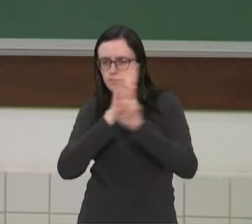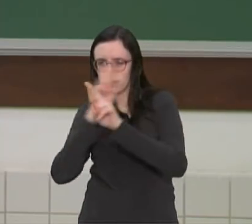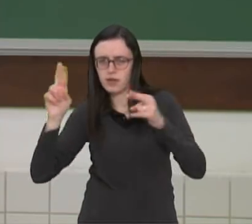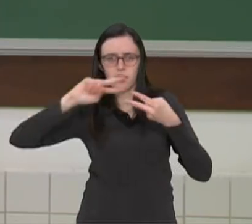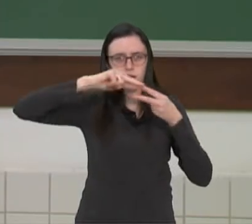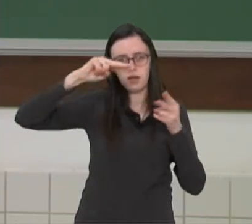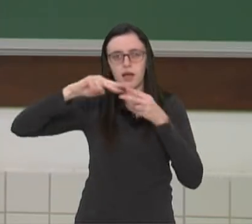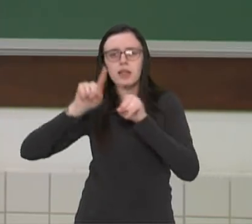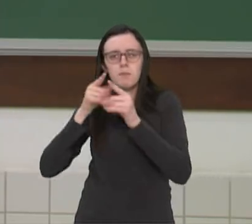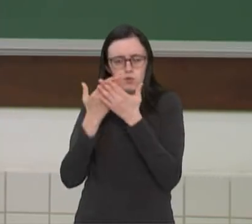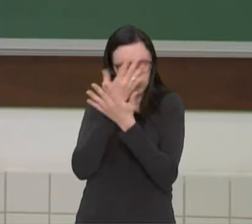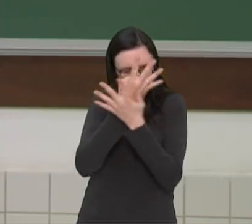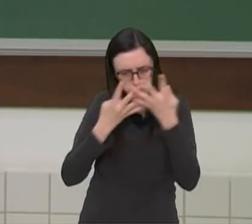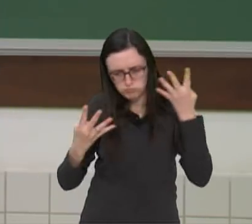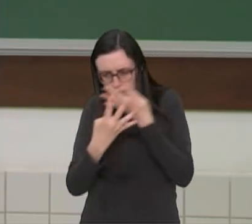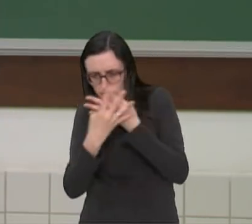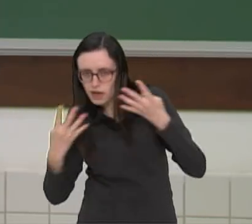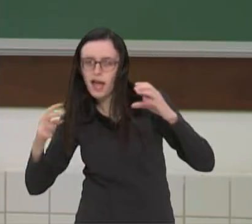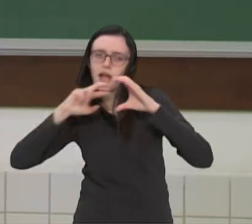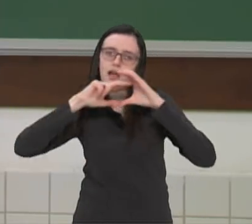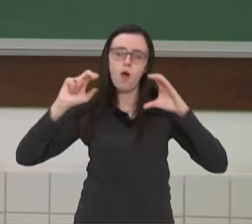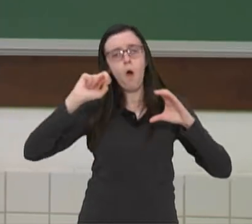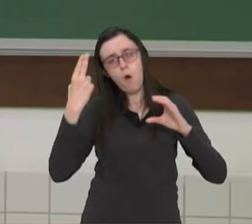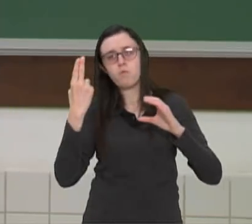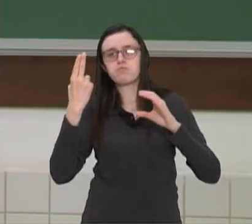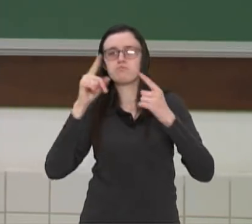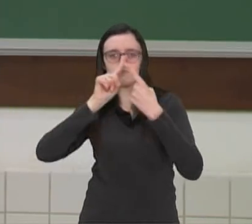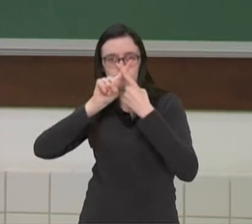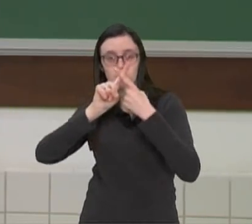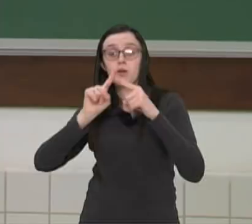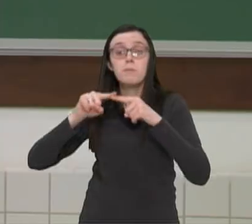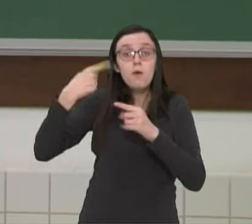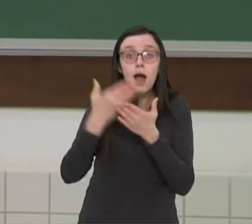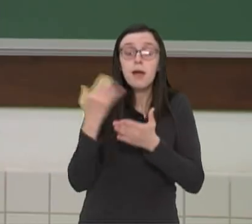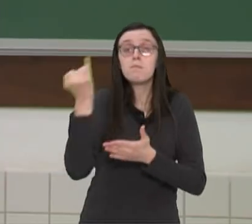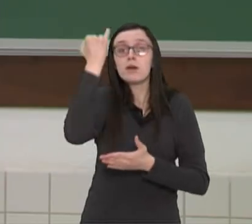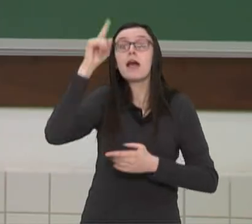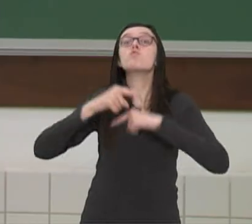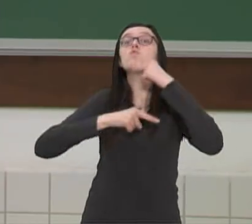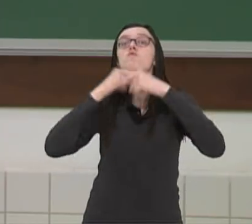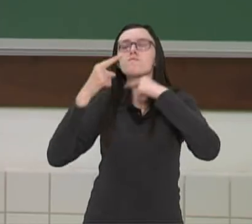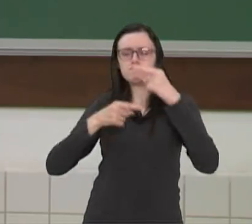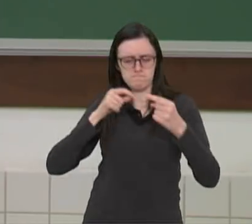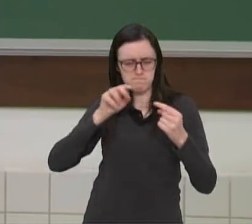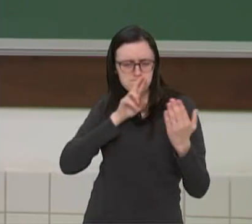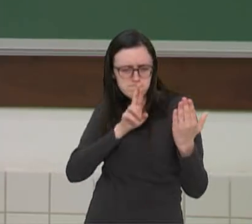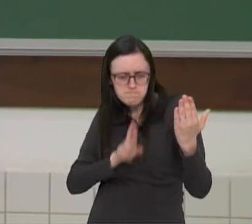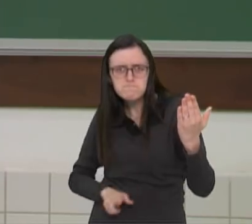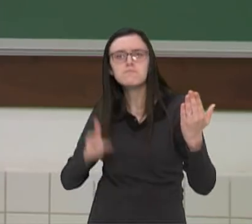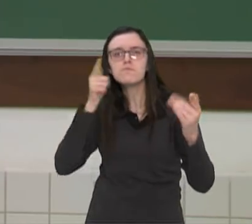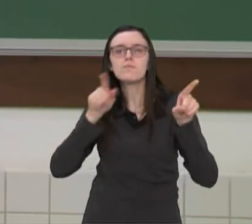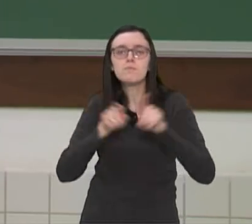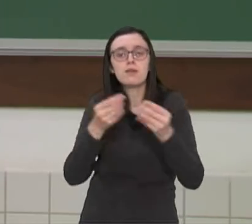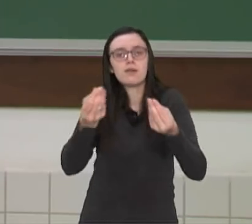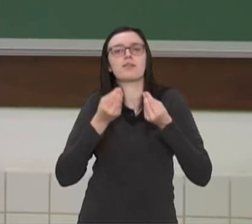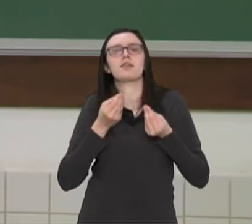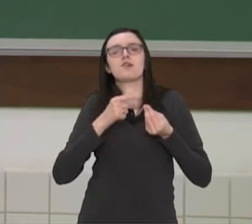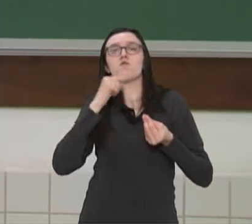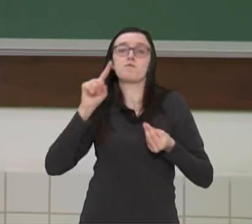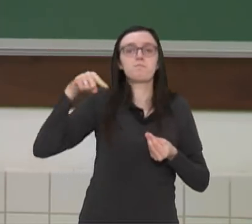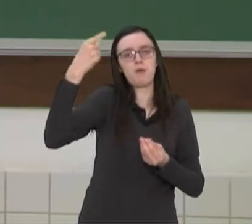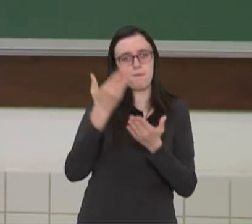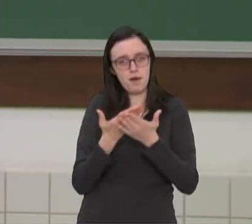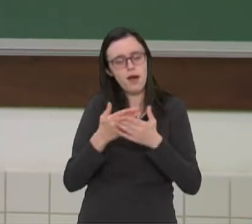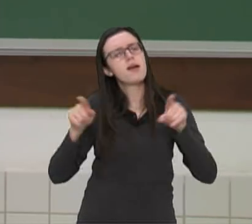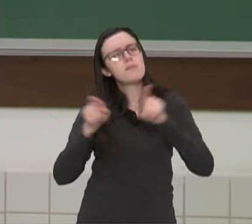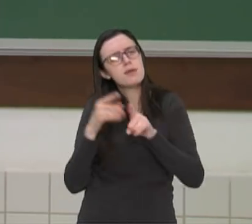gênica e mapeamento cromossômico. Então, voltem na próxima aula para tirar as dúvidas, façam os exercícios, tentem e tragam as dúvidas para a próxima aula